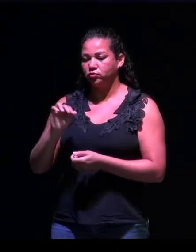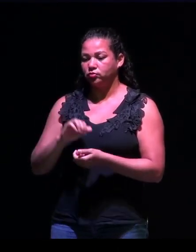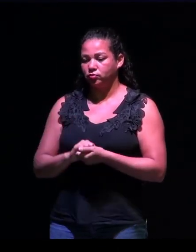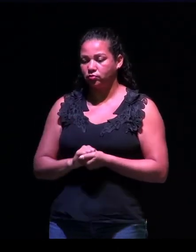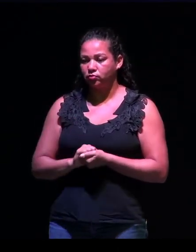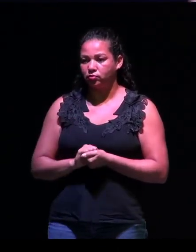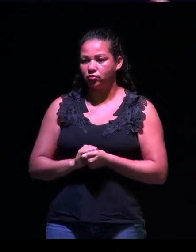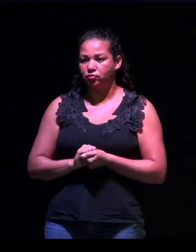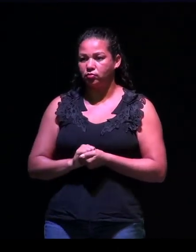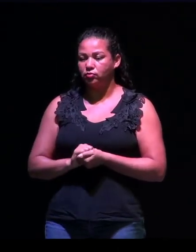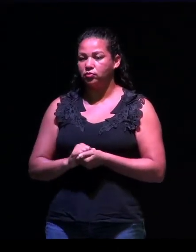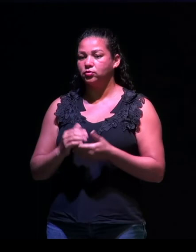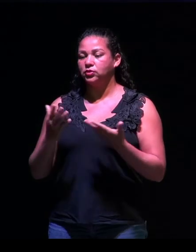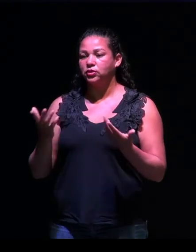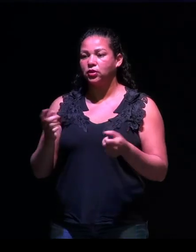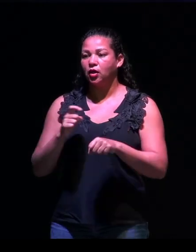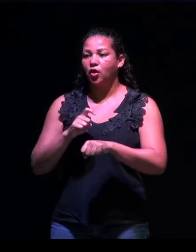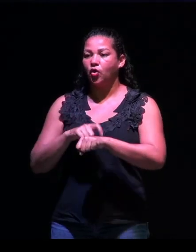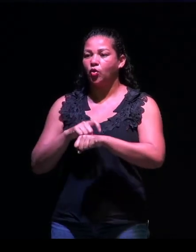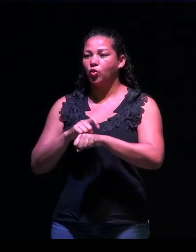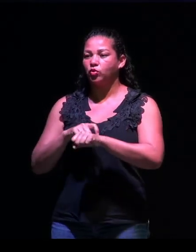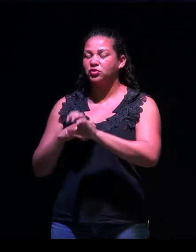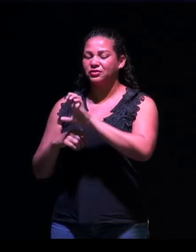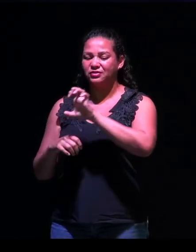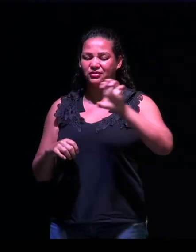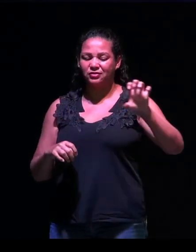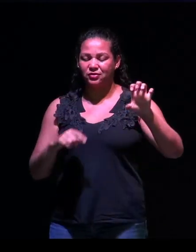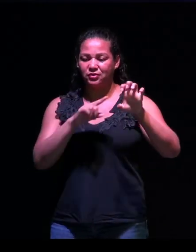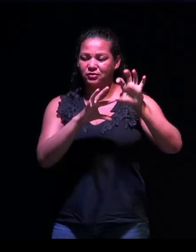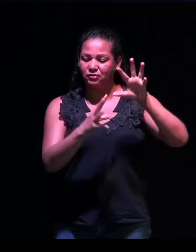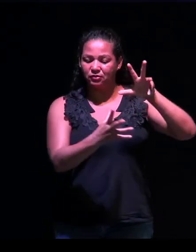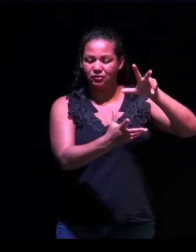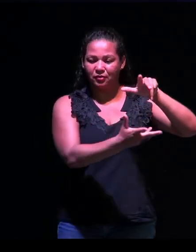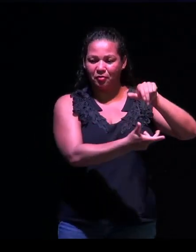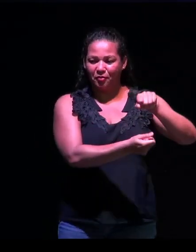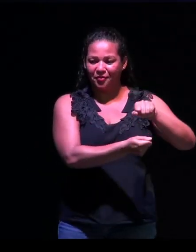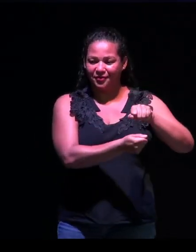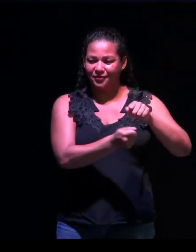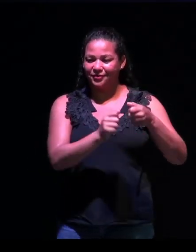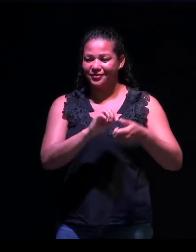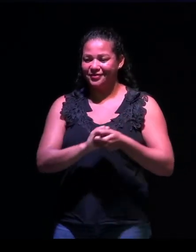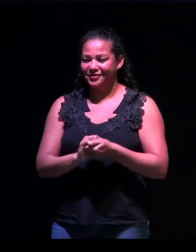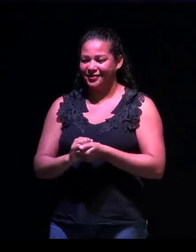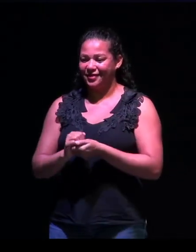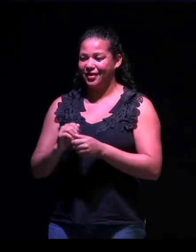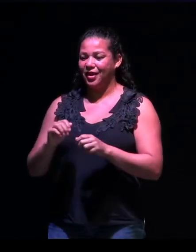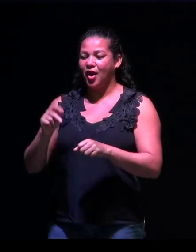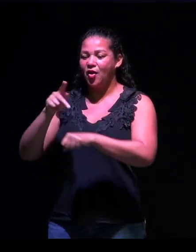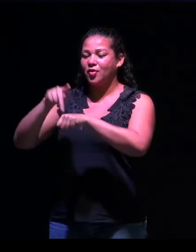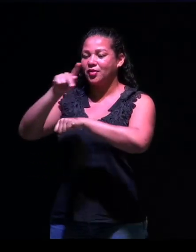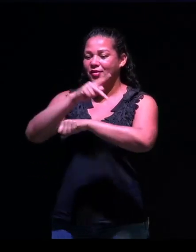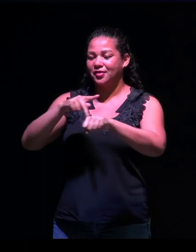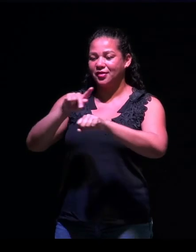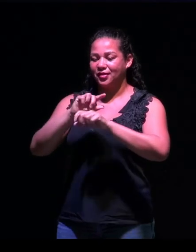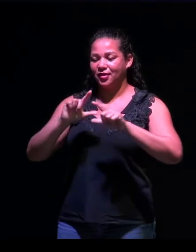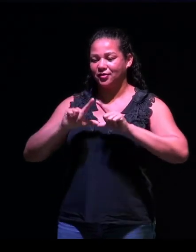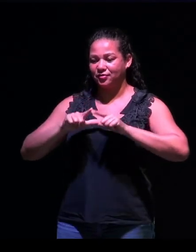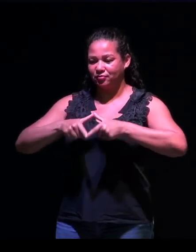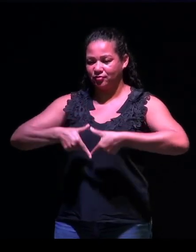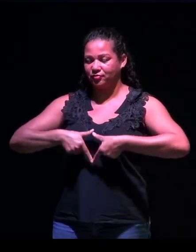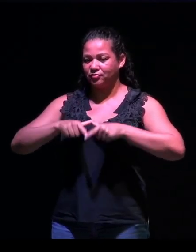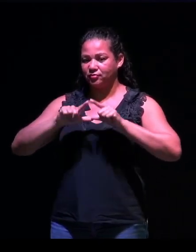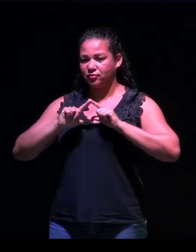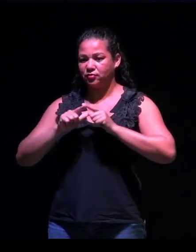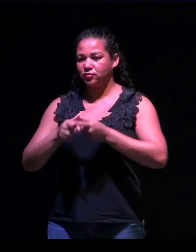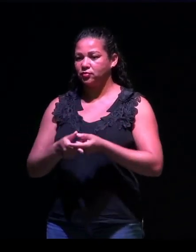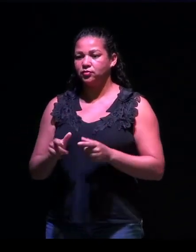Unidas. E quando os de esquerda lá do mundial, os países contra Israel decidiram, vamos suspender, pediram vistas, ele